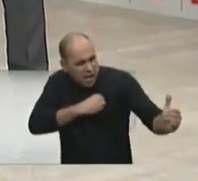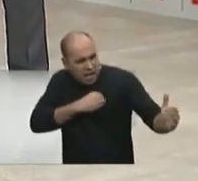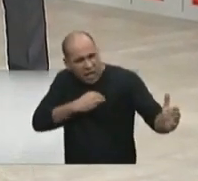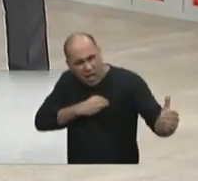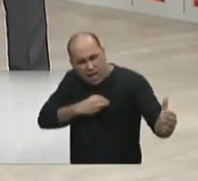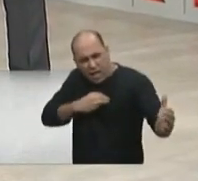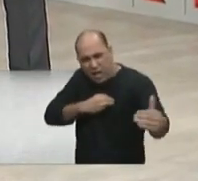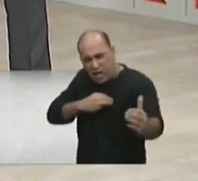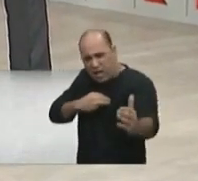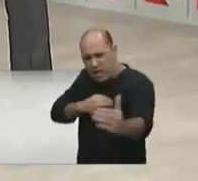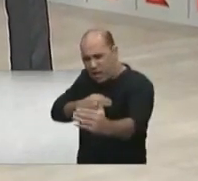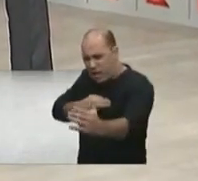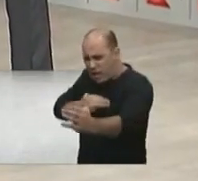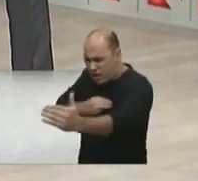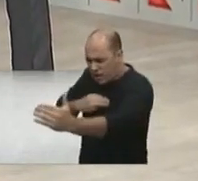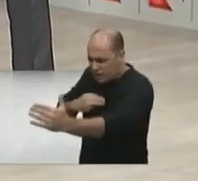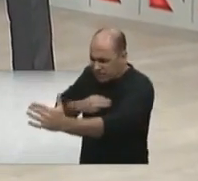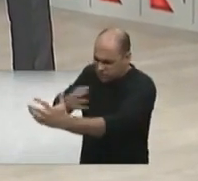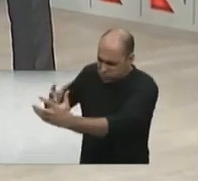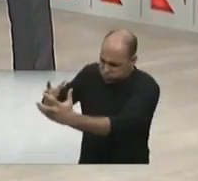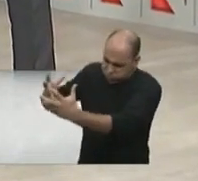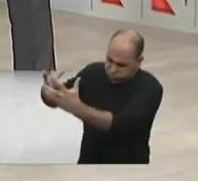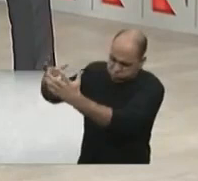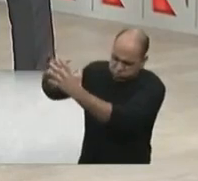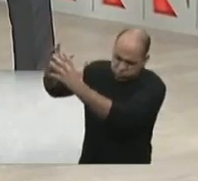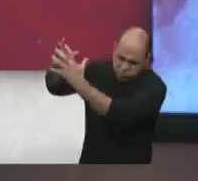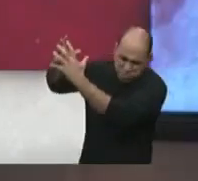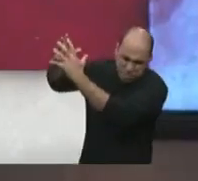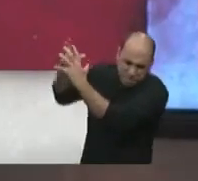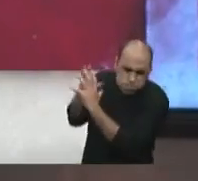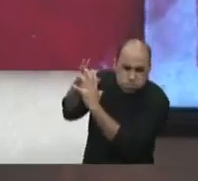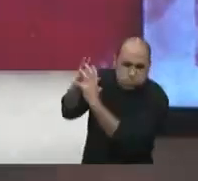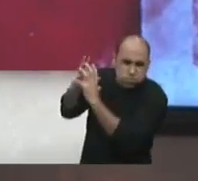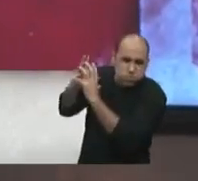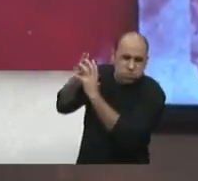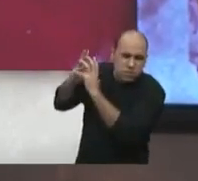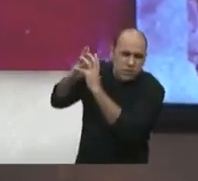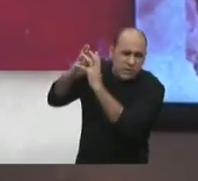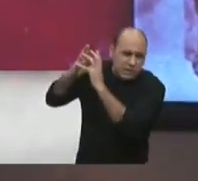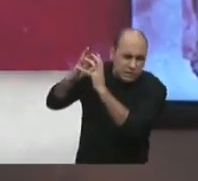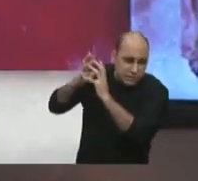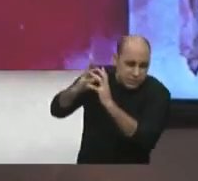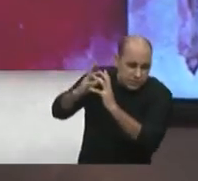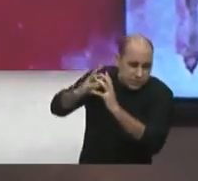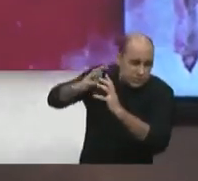cruz de todos nós, não